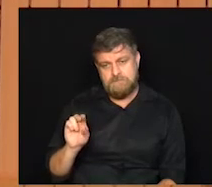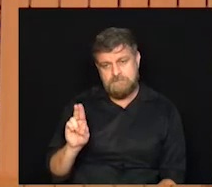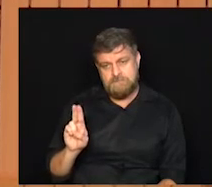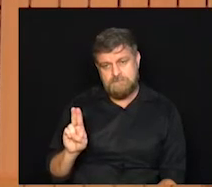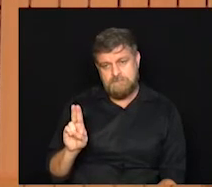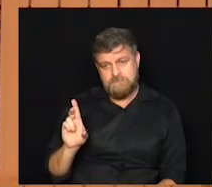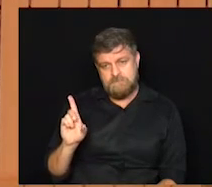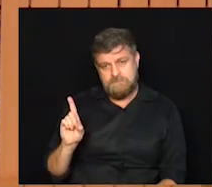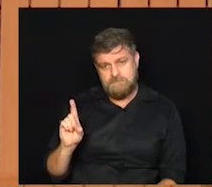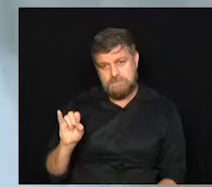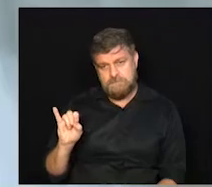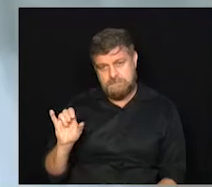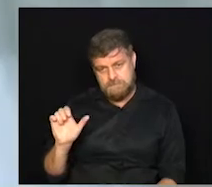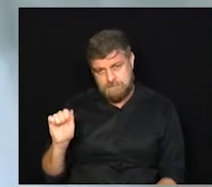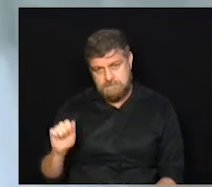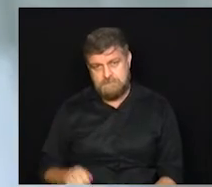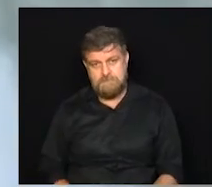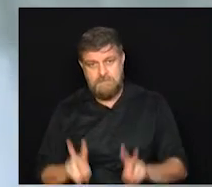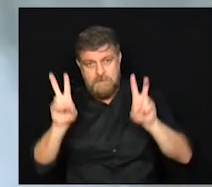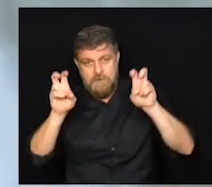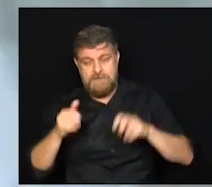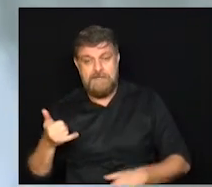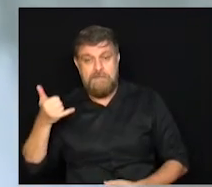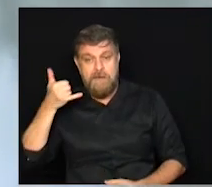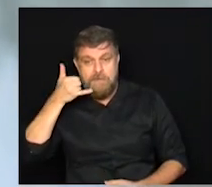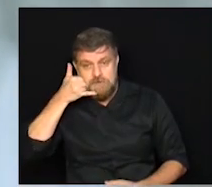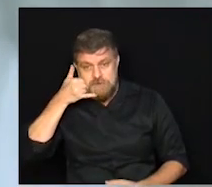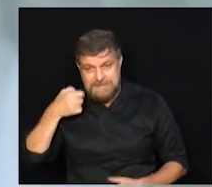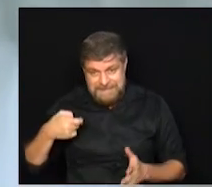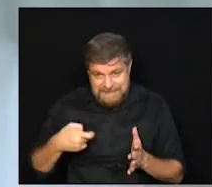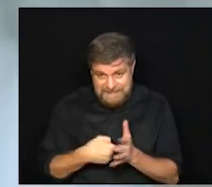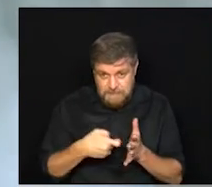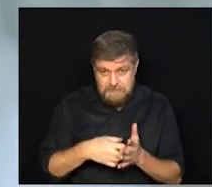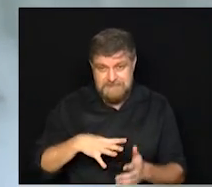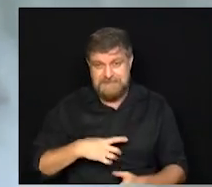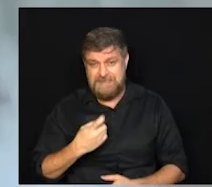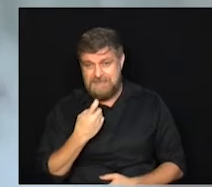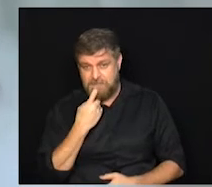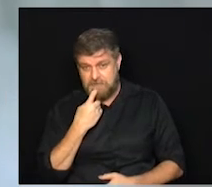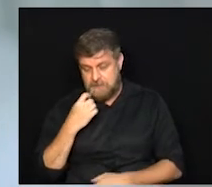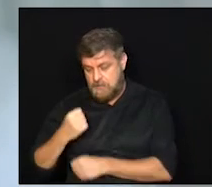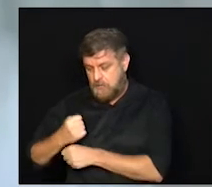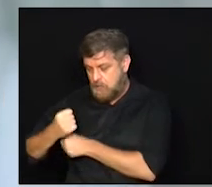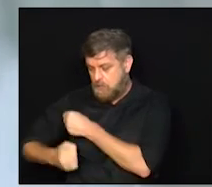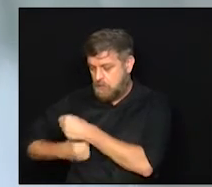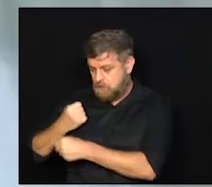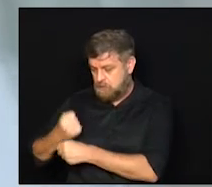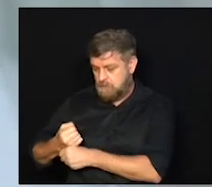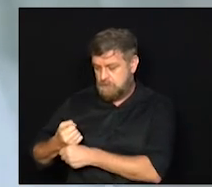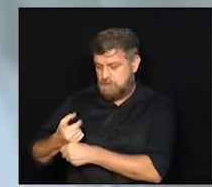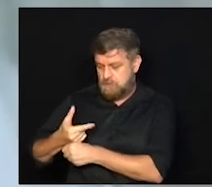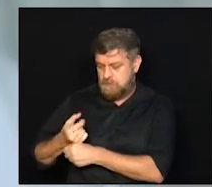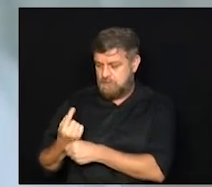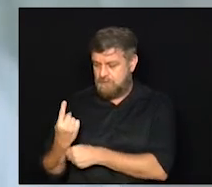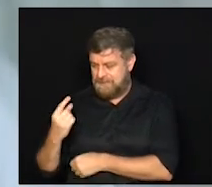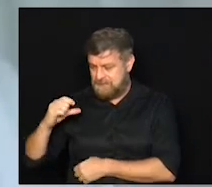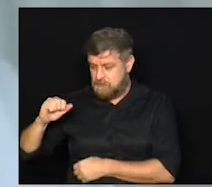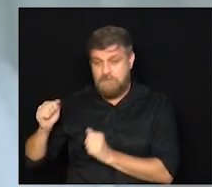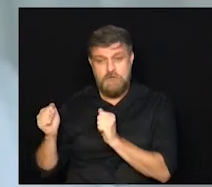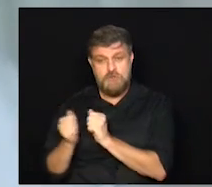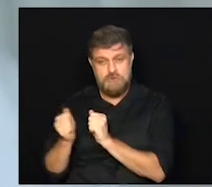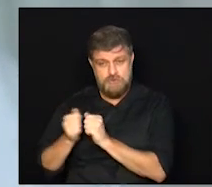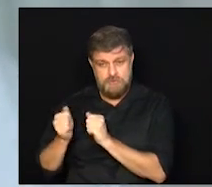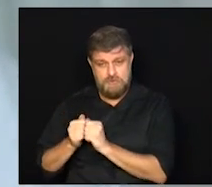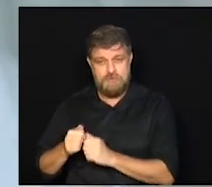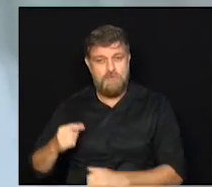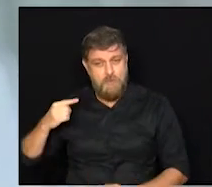Essa questão do Disque Denúncia aqui em Campinas, em 2019, eu com a doutora Jaqueline estivemos